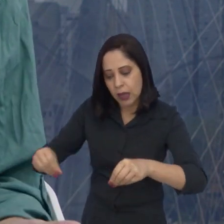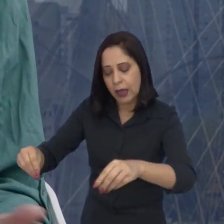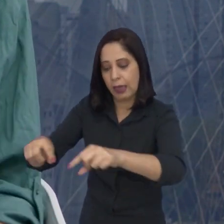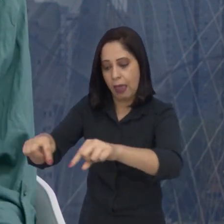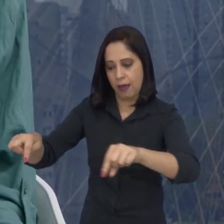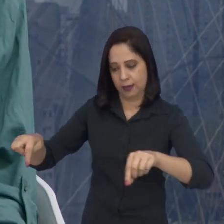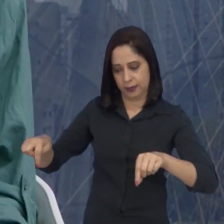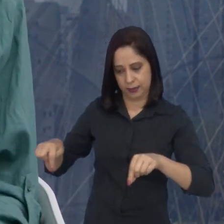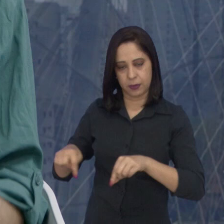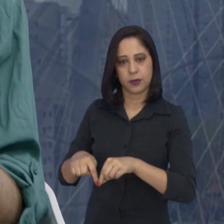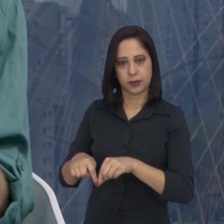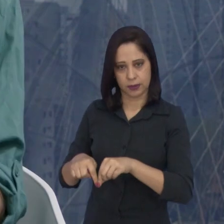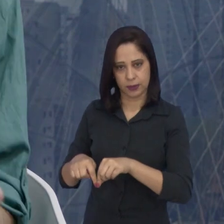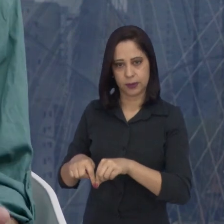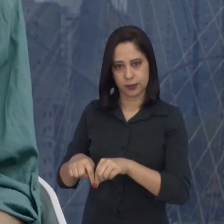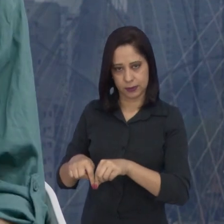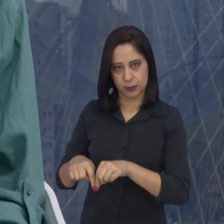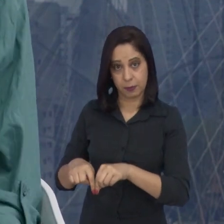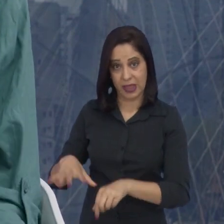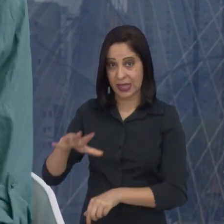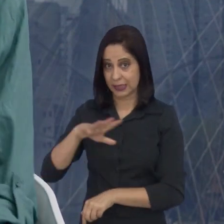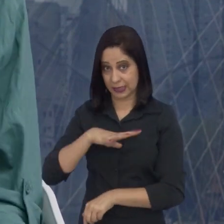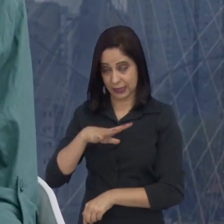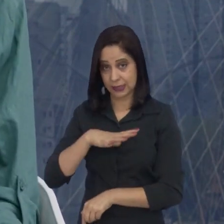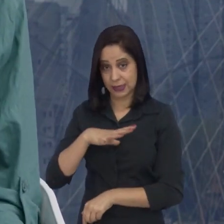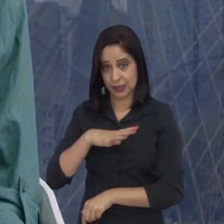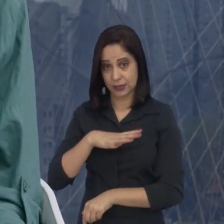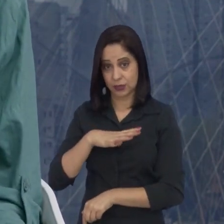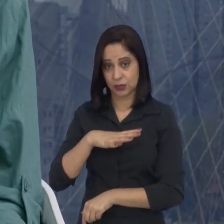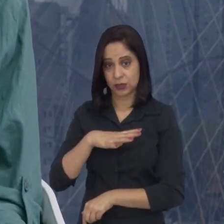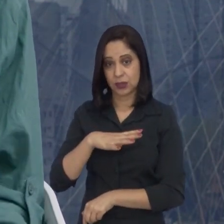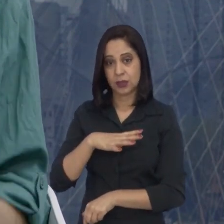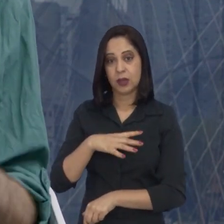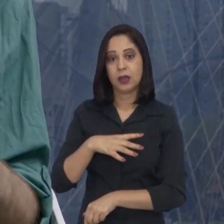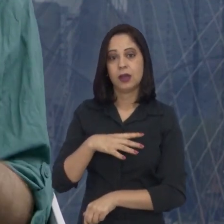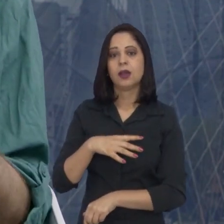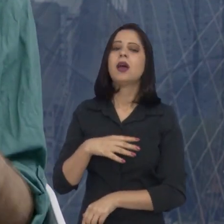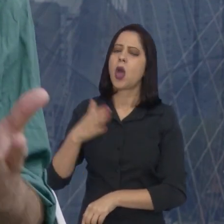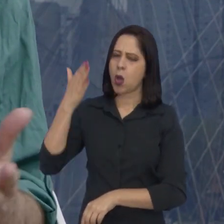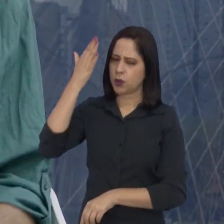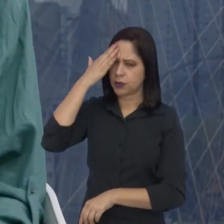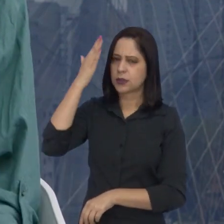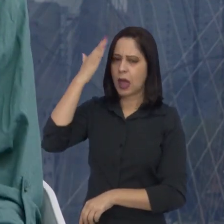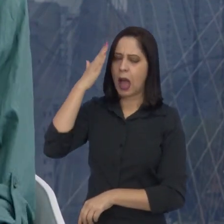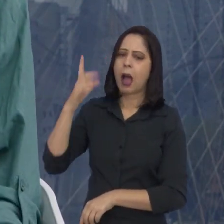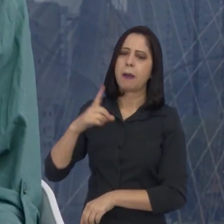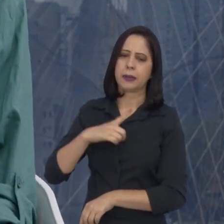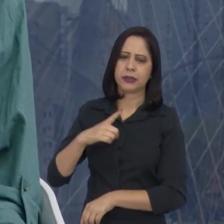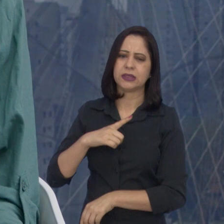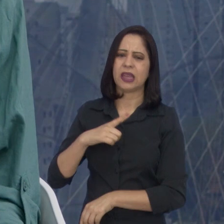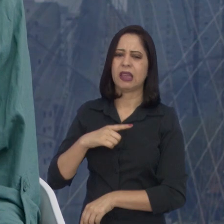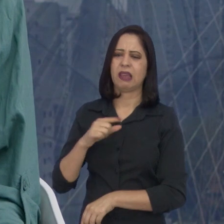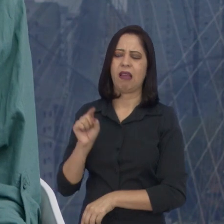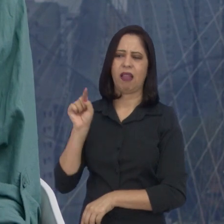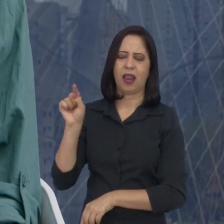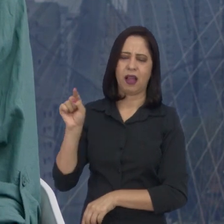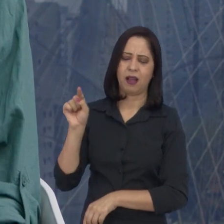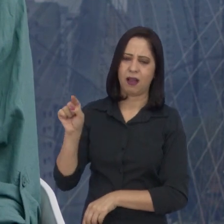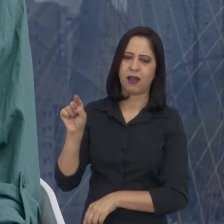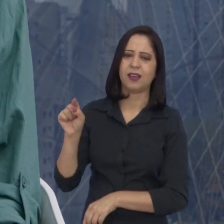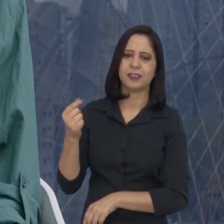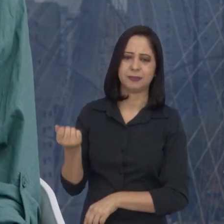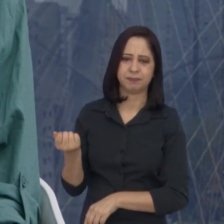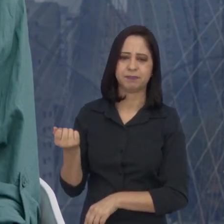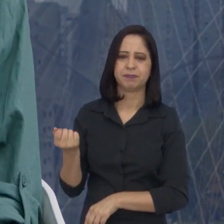urbana, né, ou urbanizada, né? Sabemos que também há níveis de precariedade